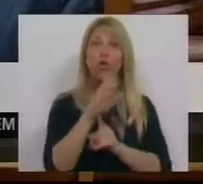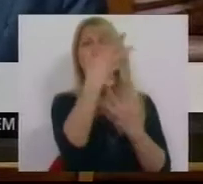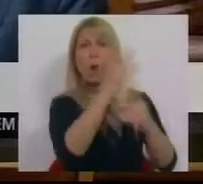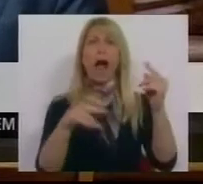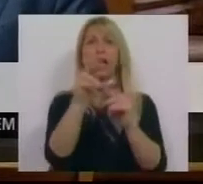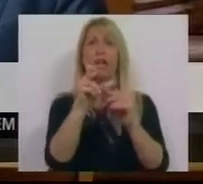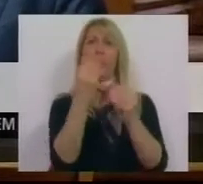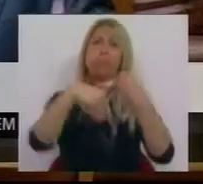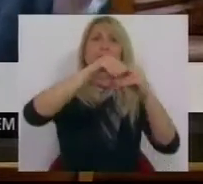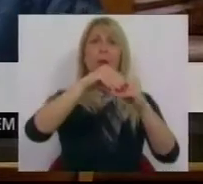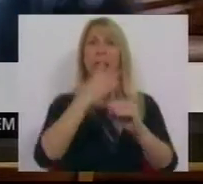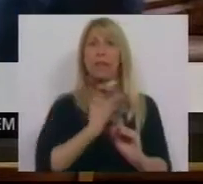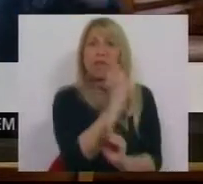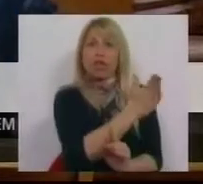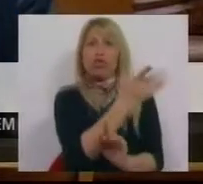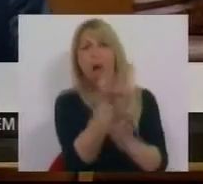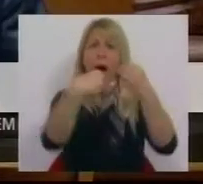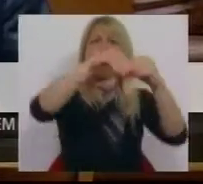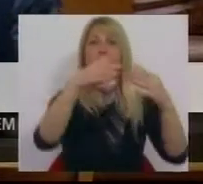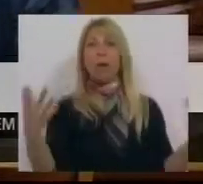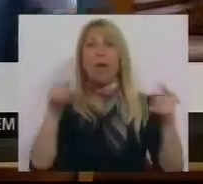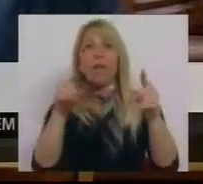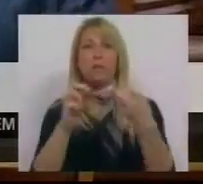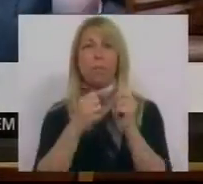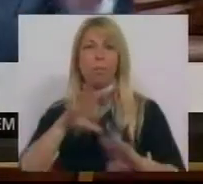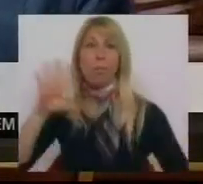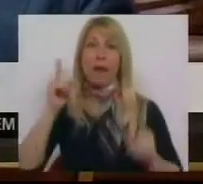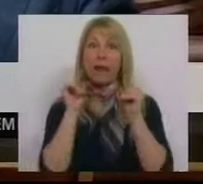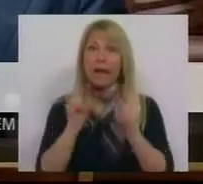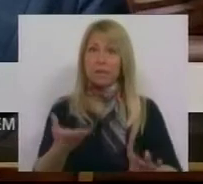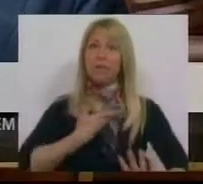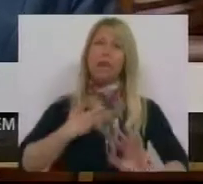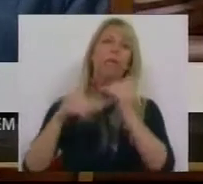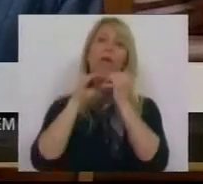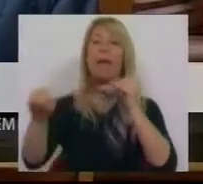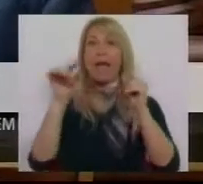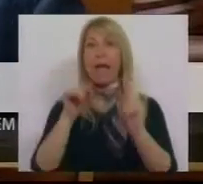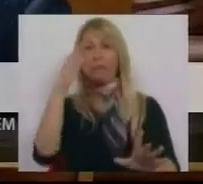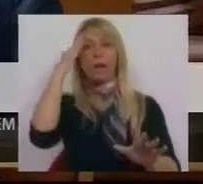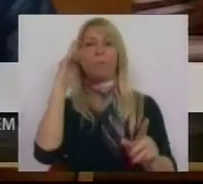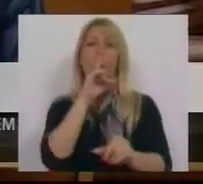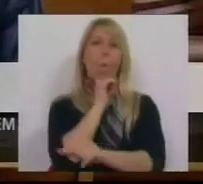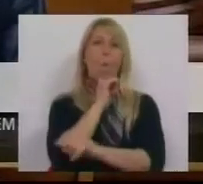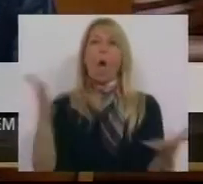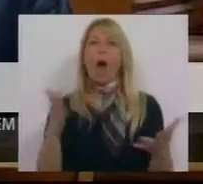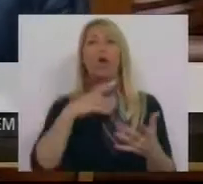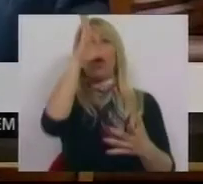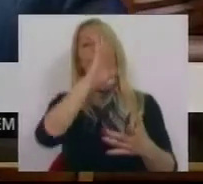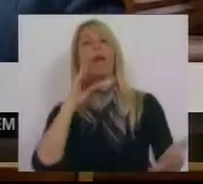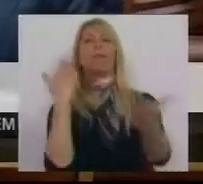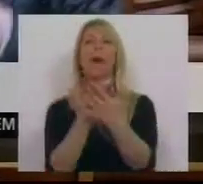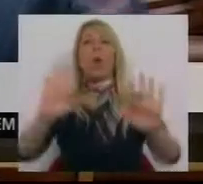beco sem saída do país, essa é que é a insustentabilidade da dívida, essa é que é a incapacidade deste Governo gerar qualquer